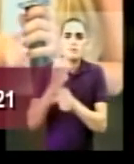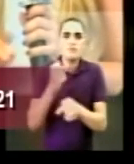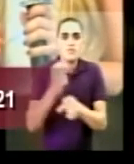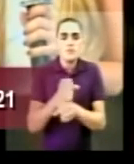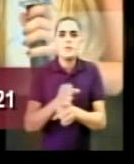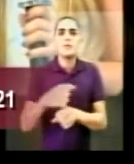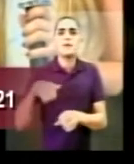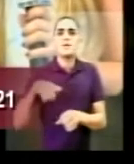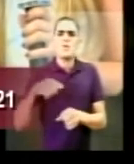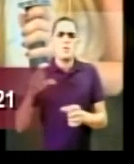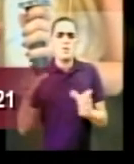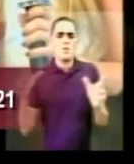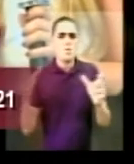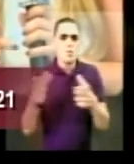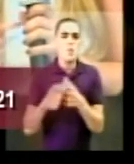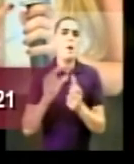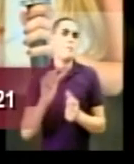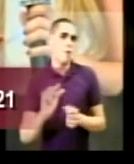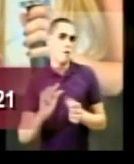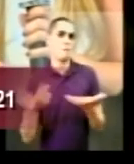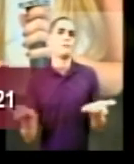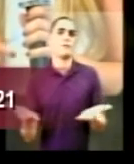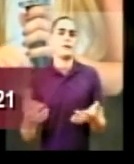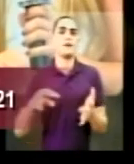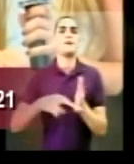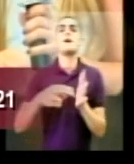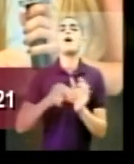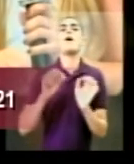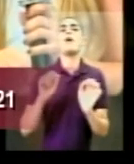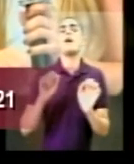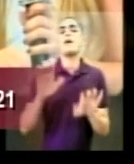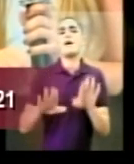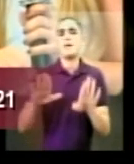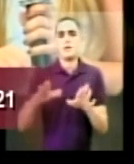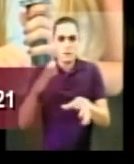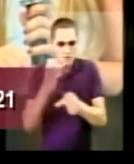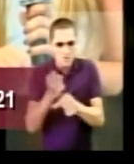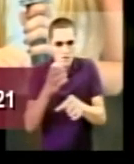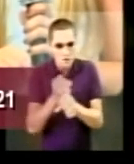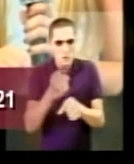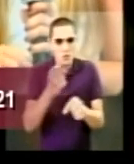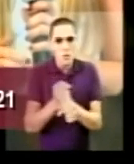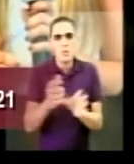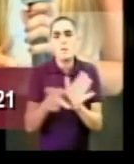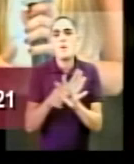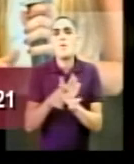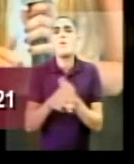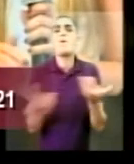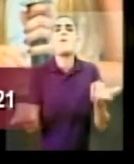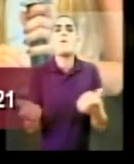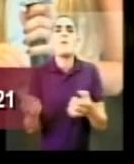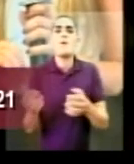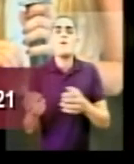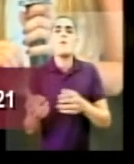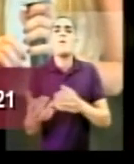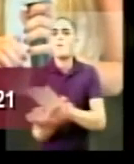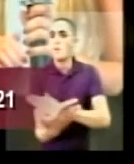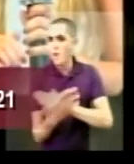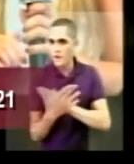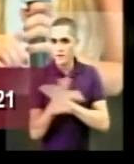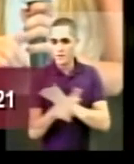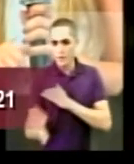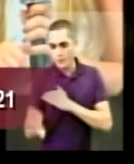ou seja, da média de número de casos, o que também condiz com as projeções aí do nosso colaborador, professor